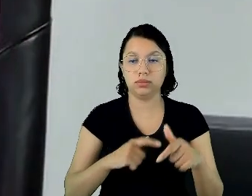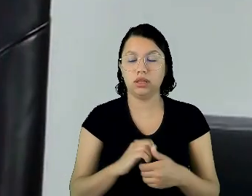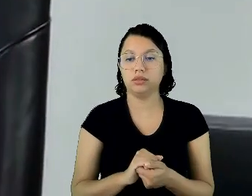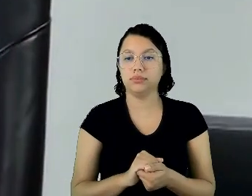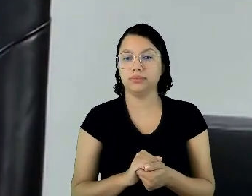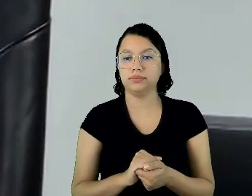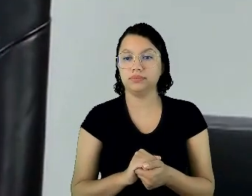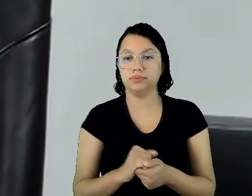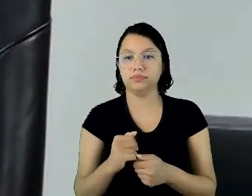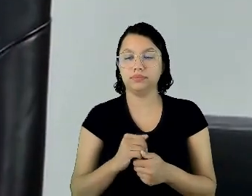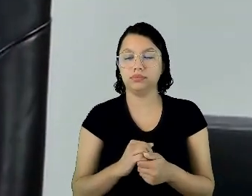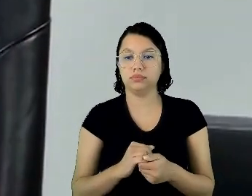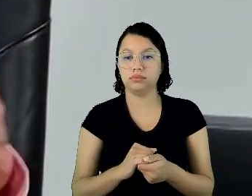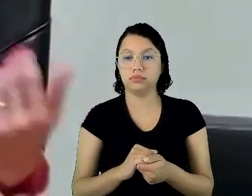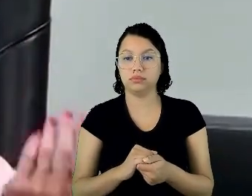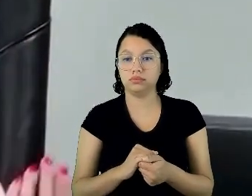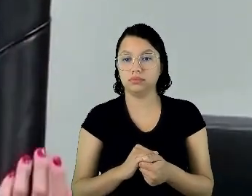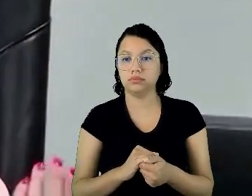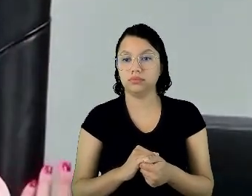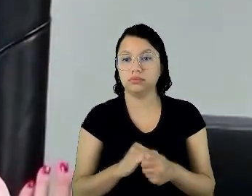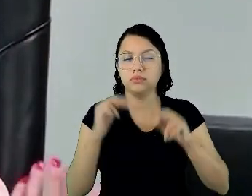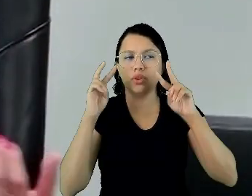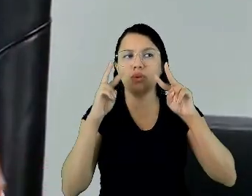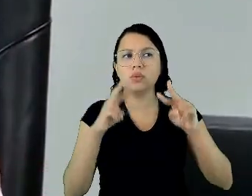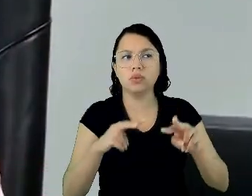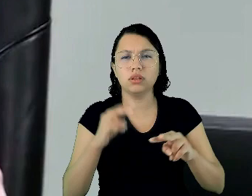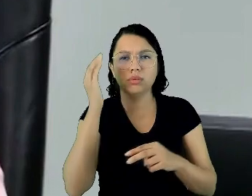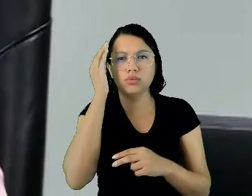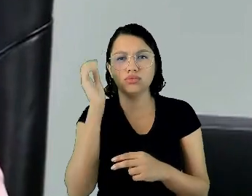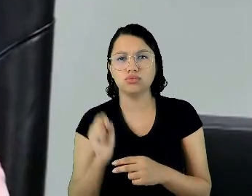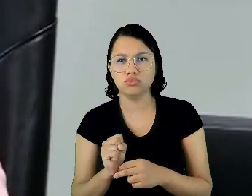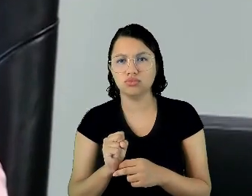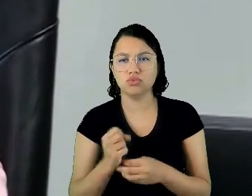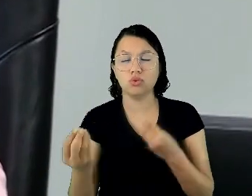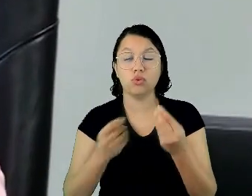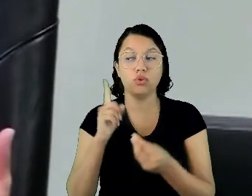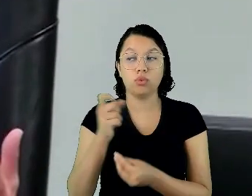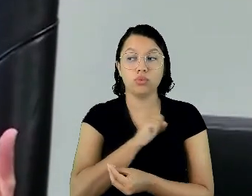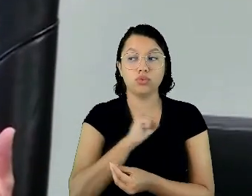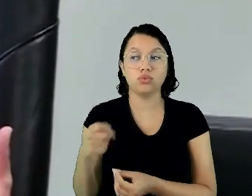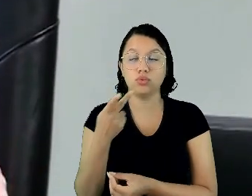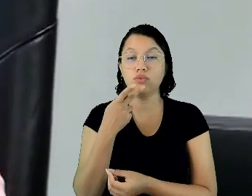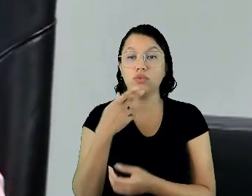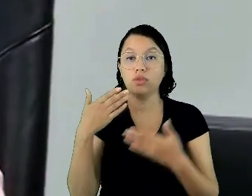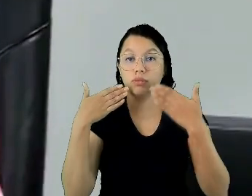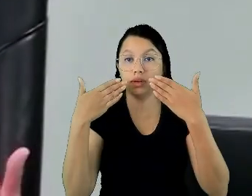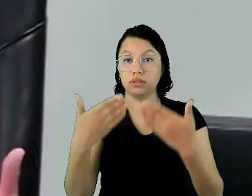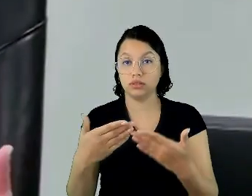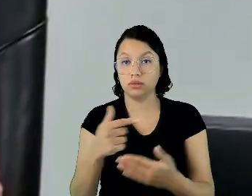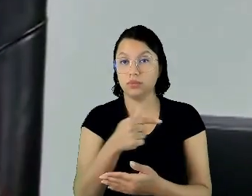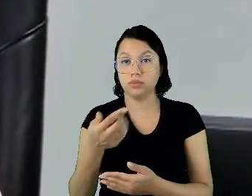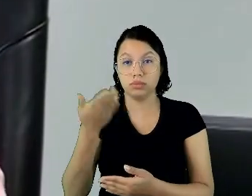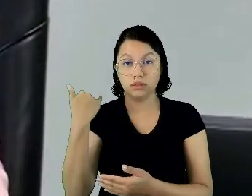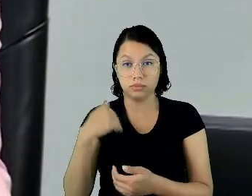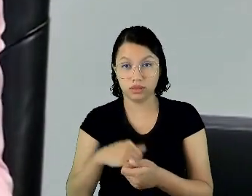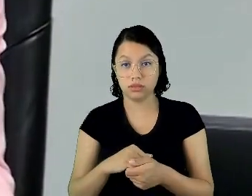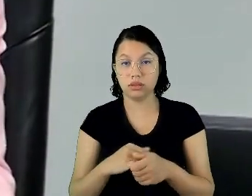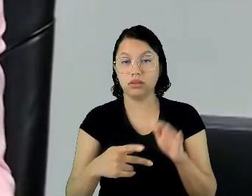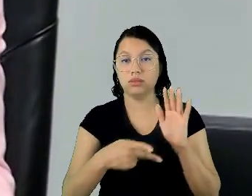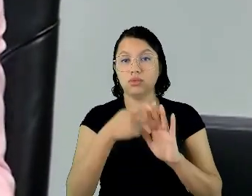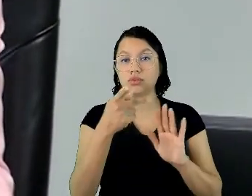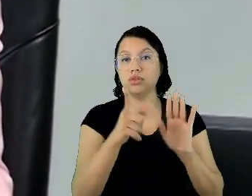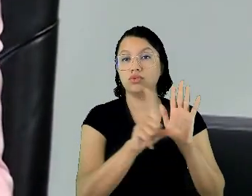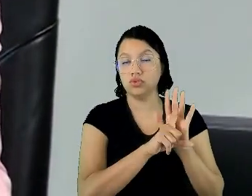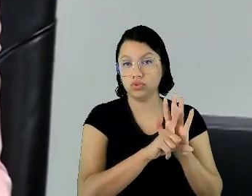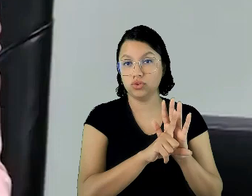para Mato Grosso do Sul, como o senador trouxe, nós apresentamos semana passada um projeto de lei em relação ao Pantanal, né, regulamentando todo